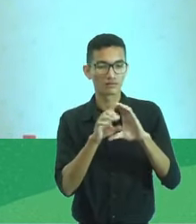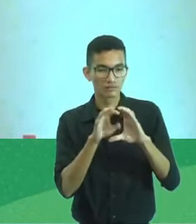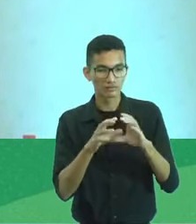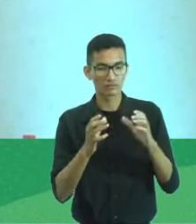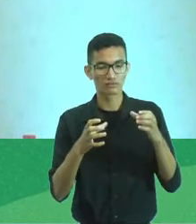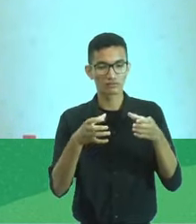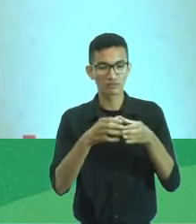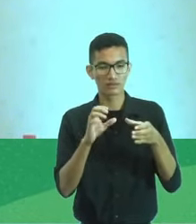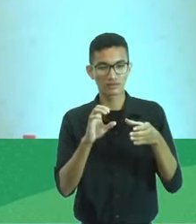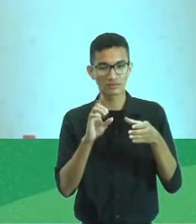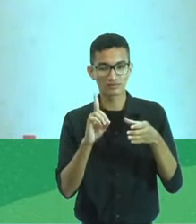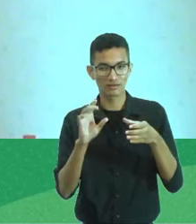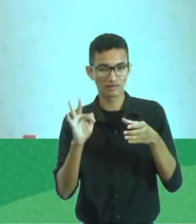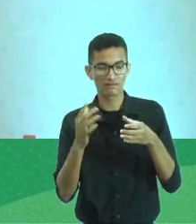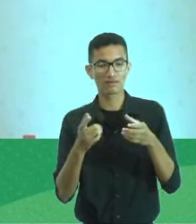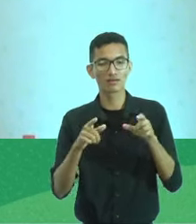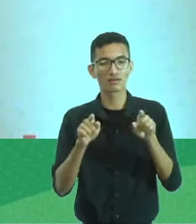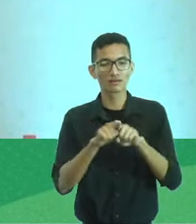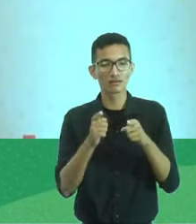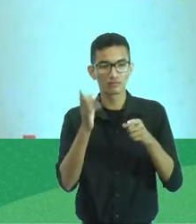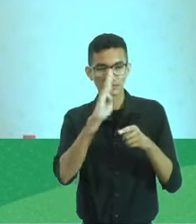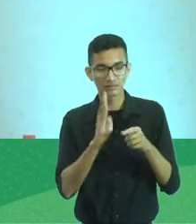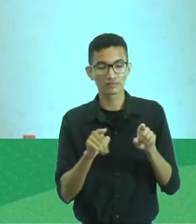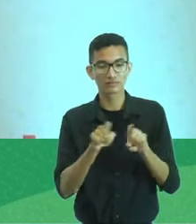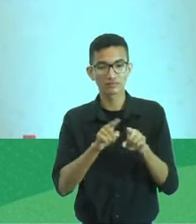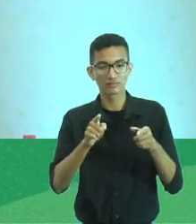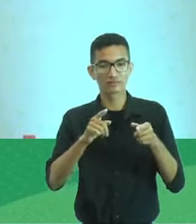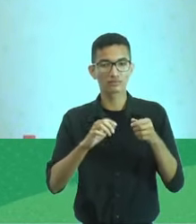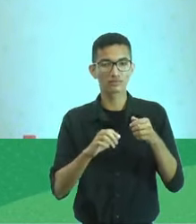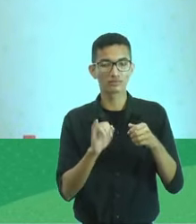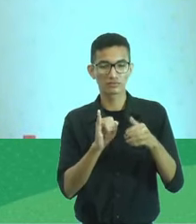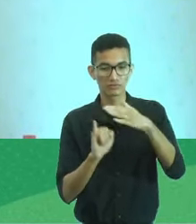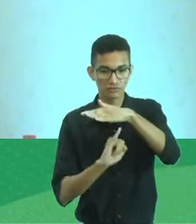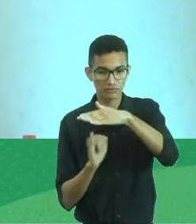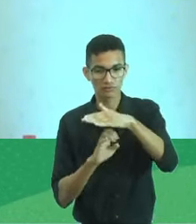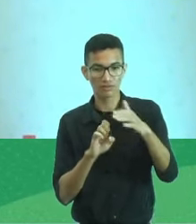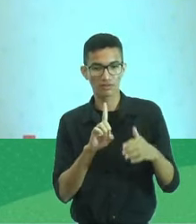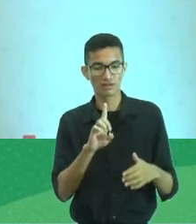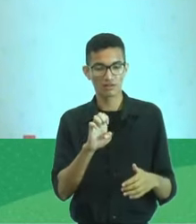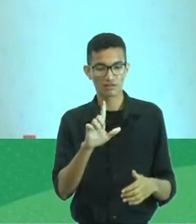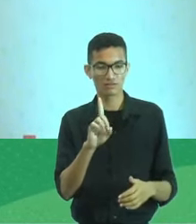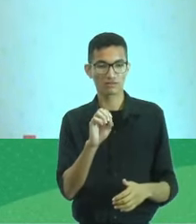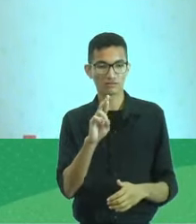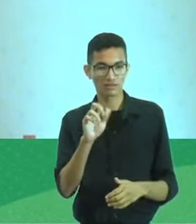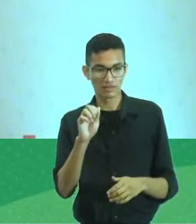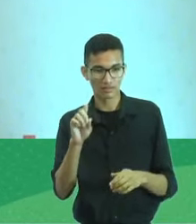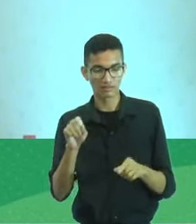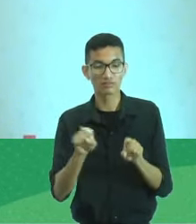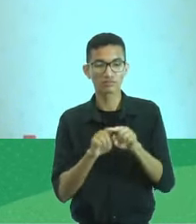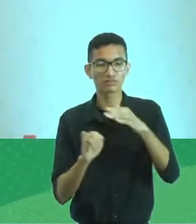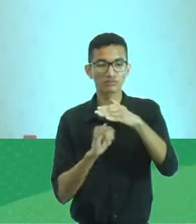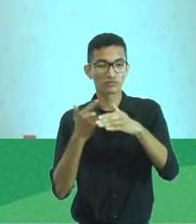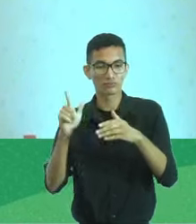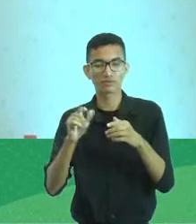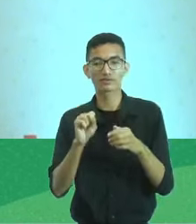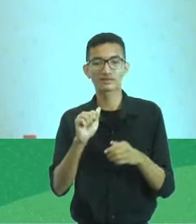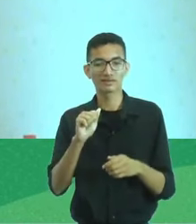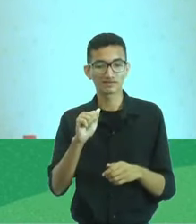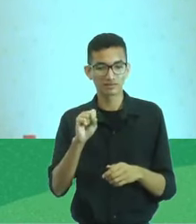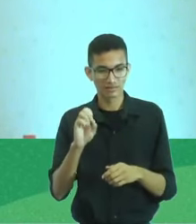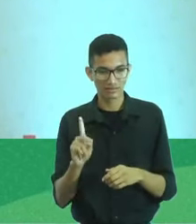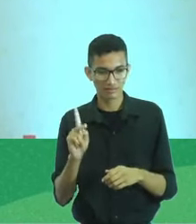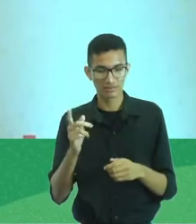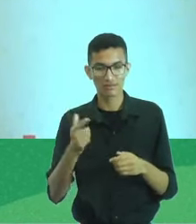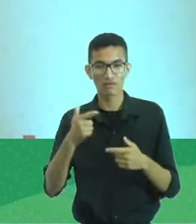sbf ajuste Brasil atoilho Instituto Dourado o Instituto intt a sax Alpes